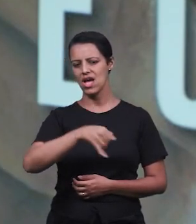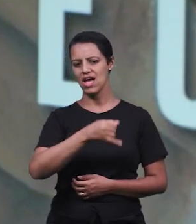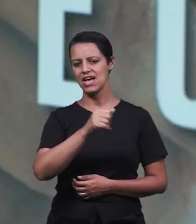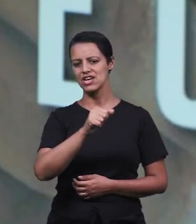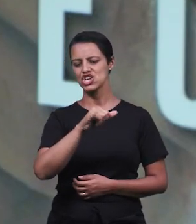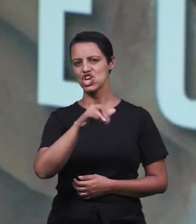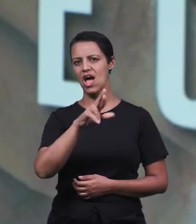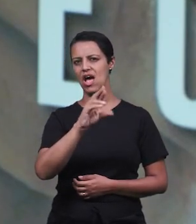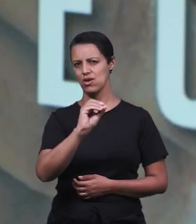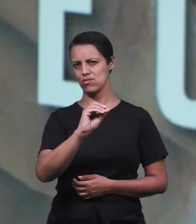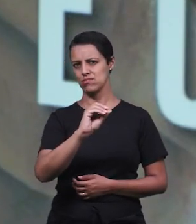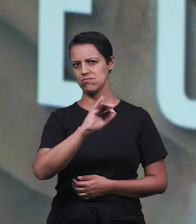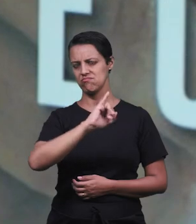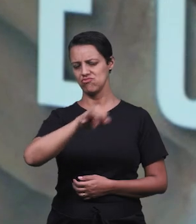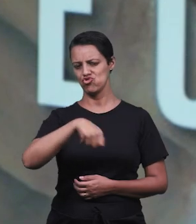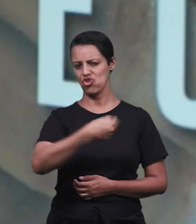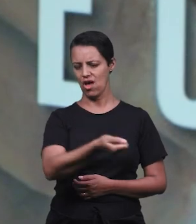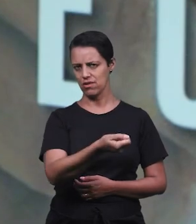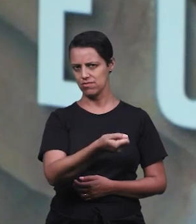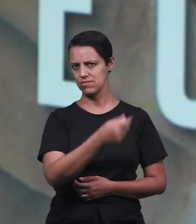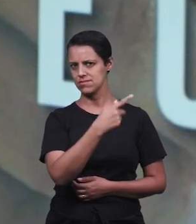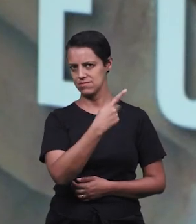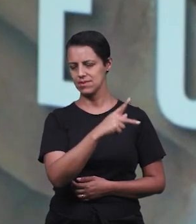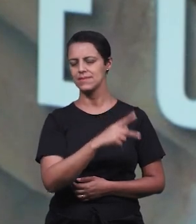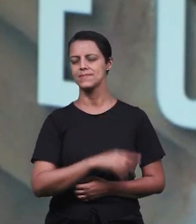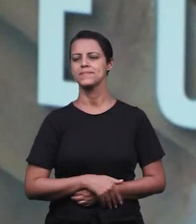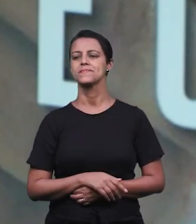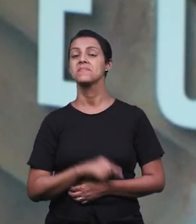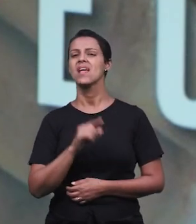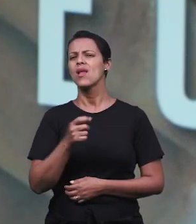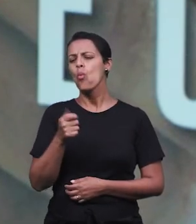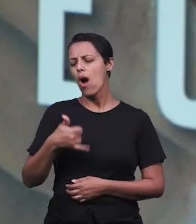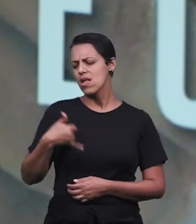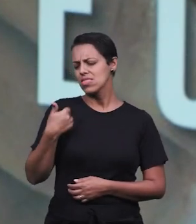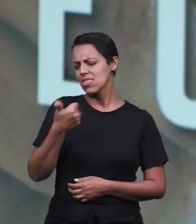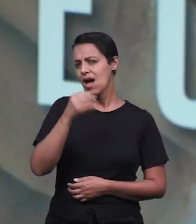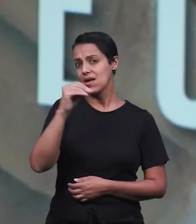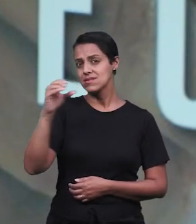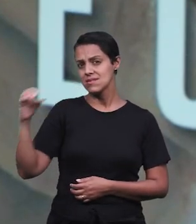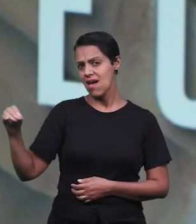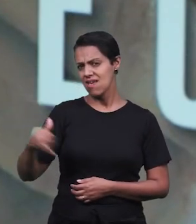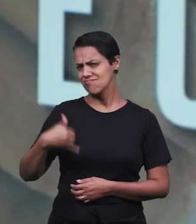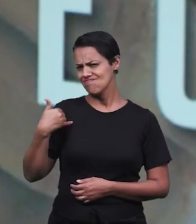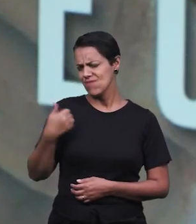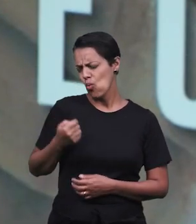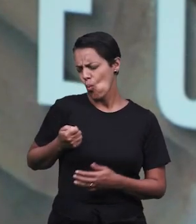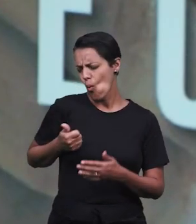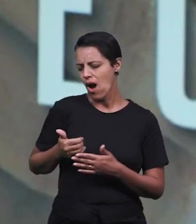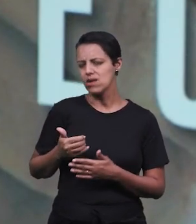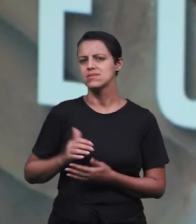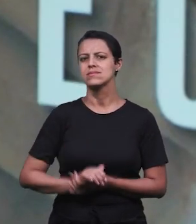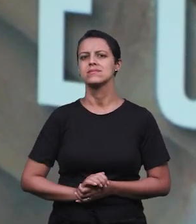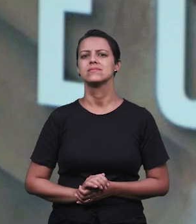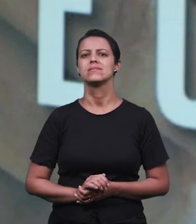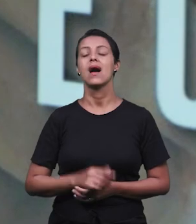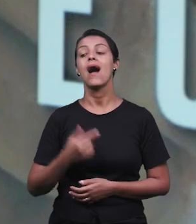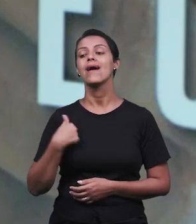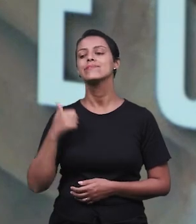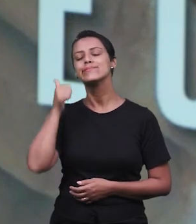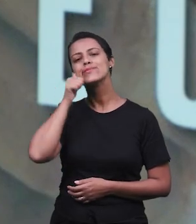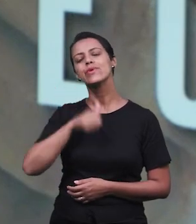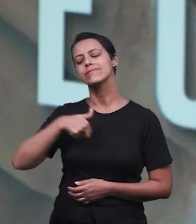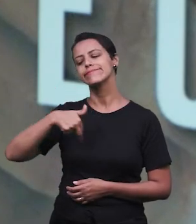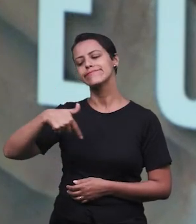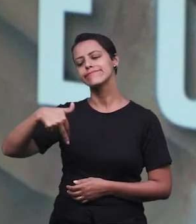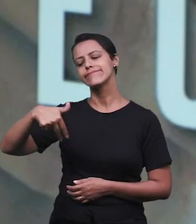Ela estava com quase 100 anos. Ela ia para a igreja e dizia assim: pelo menos